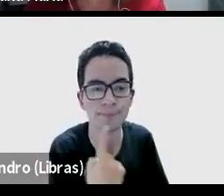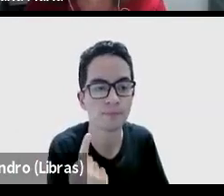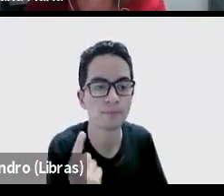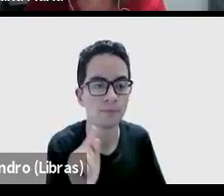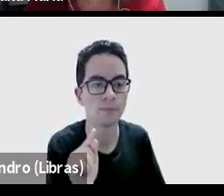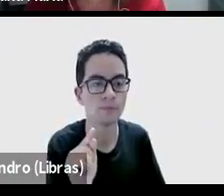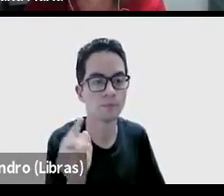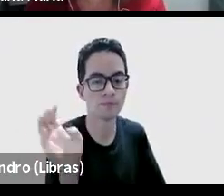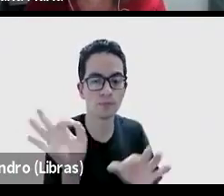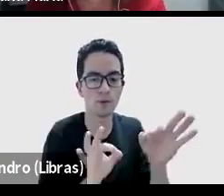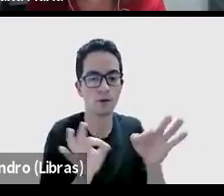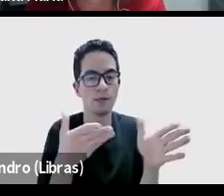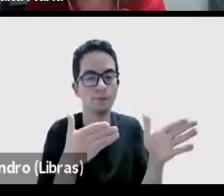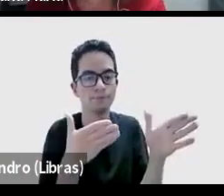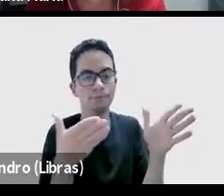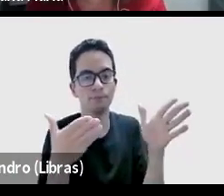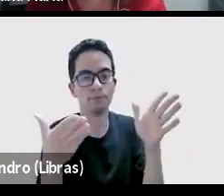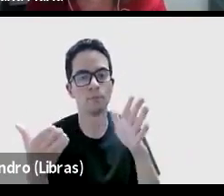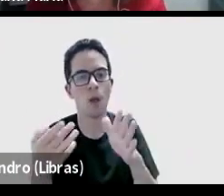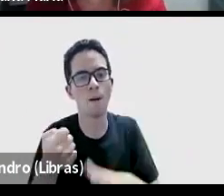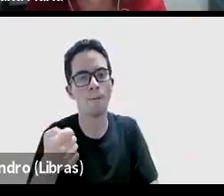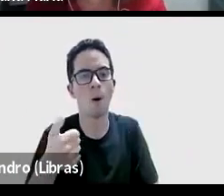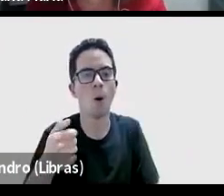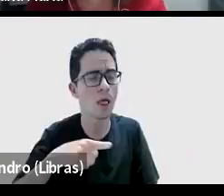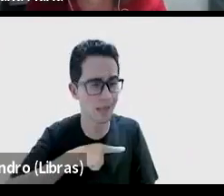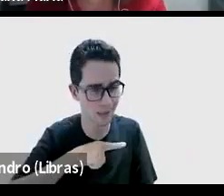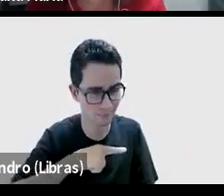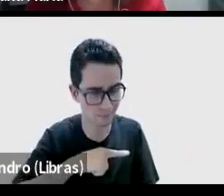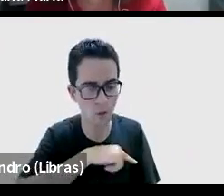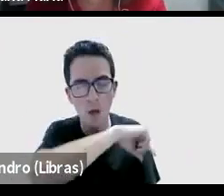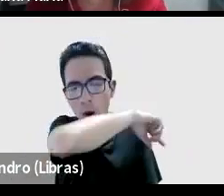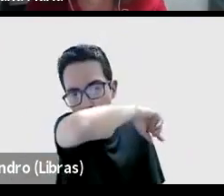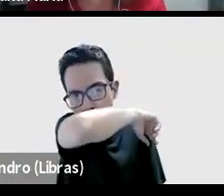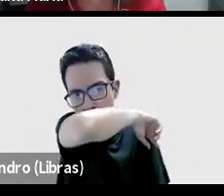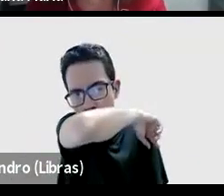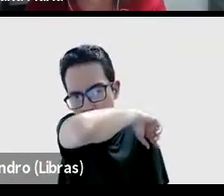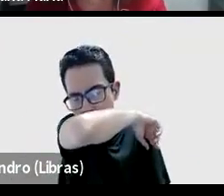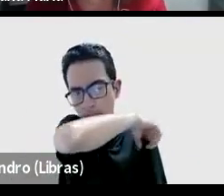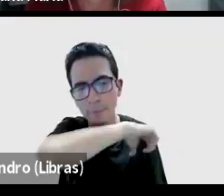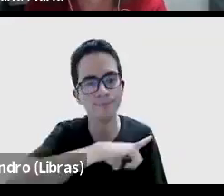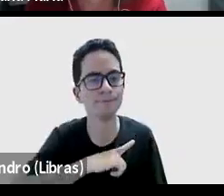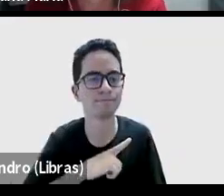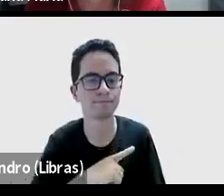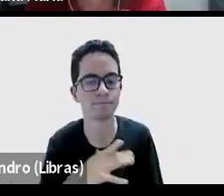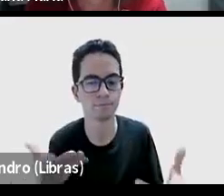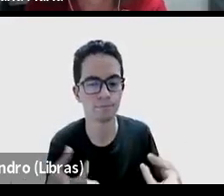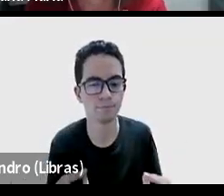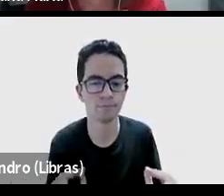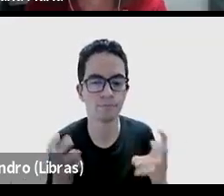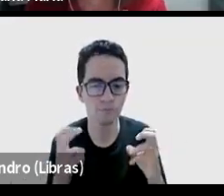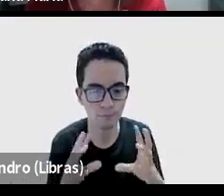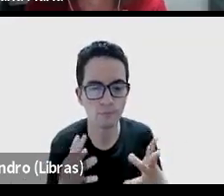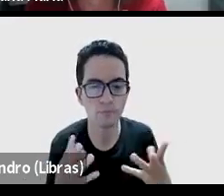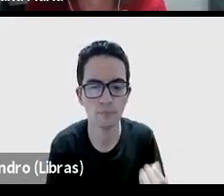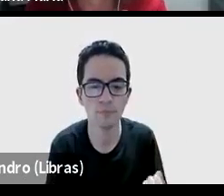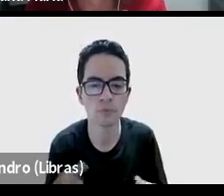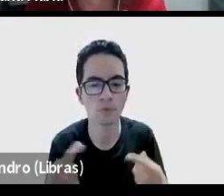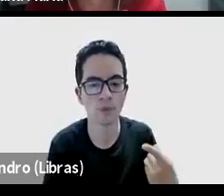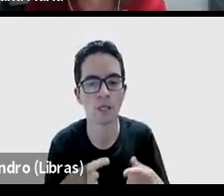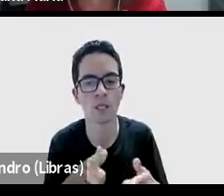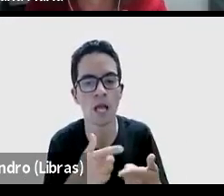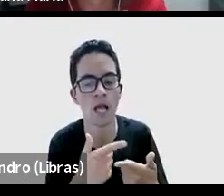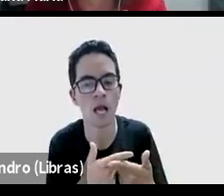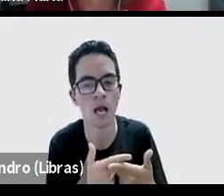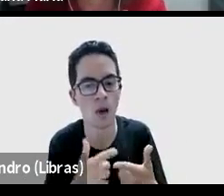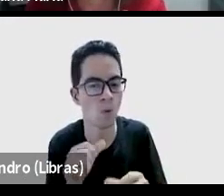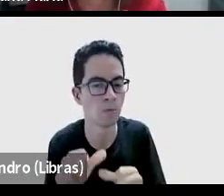feito, a gente tem muito pouco, né? E aí eu acho que assim, eu quando olho, né, esse olhar meu das políticas linguísticas educacionais,